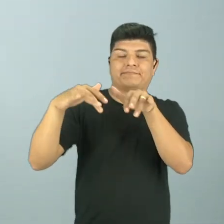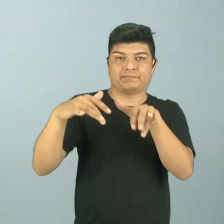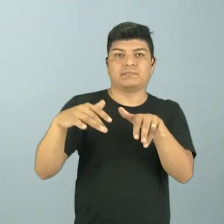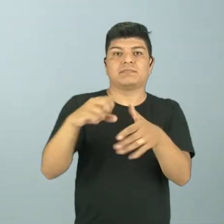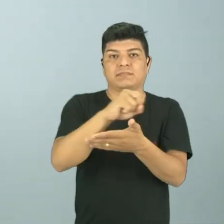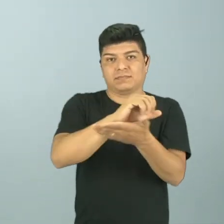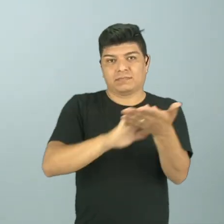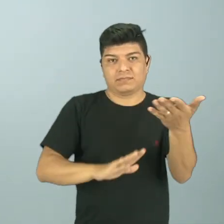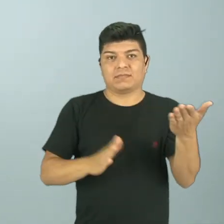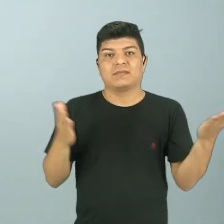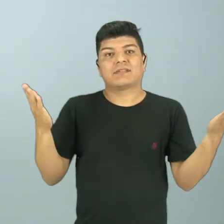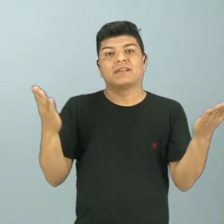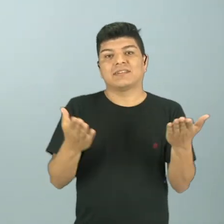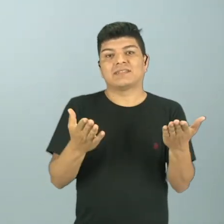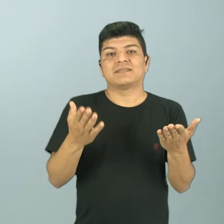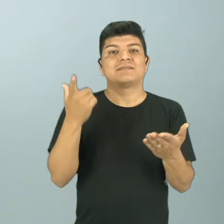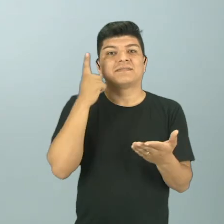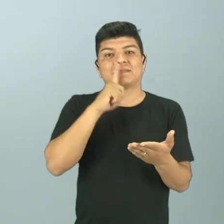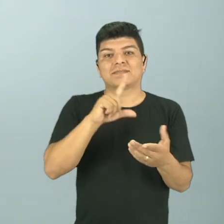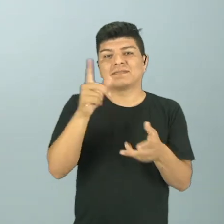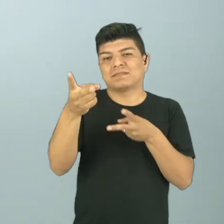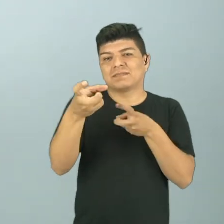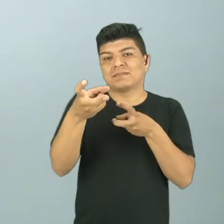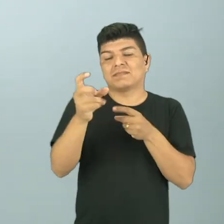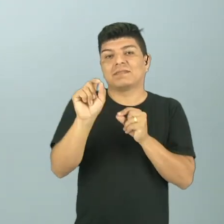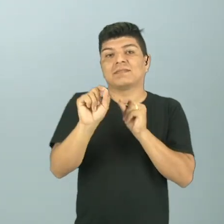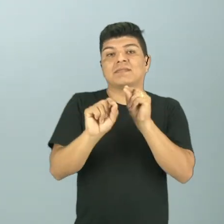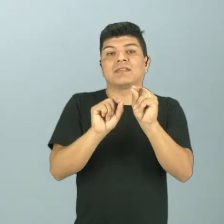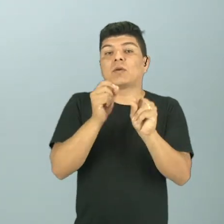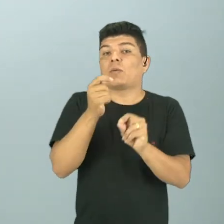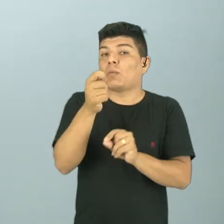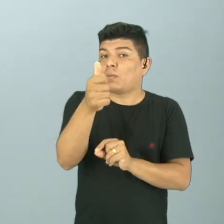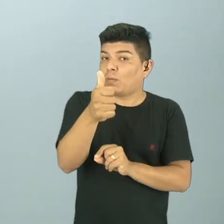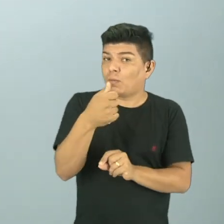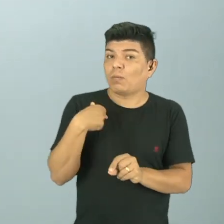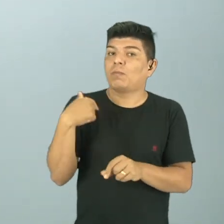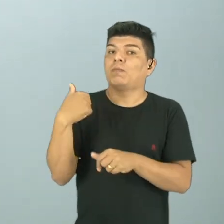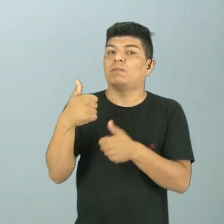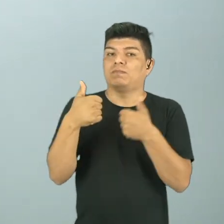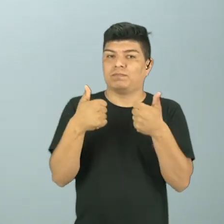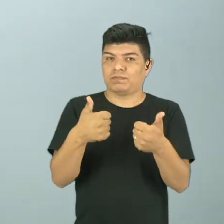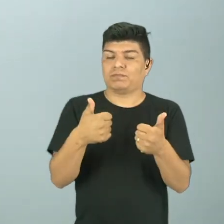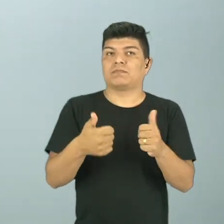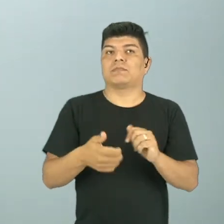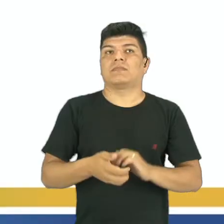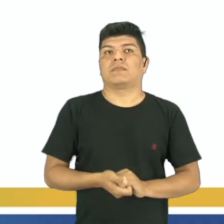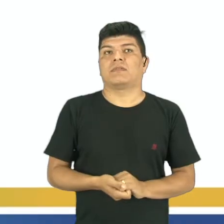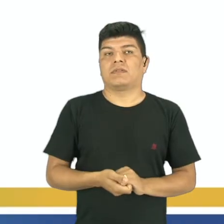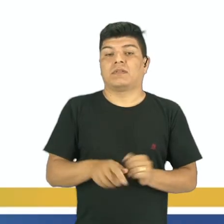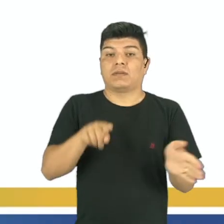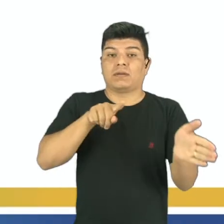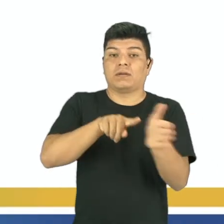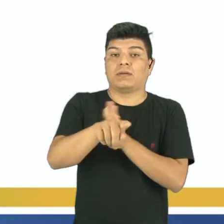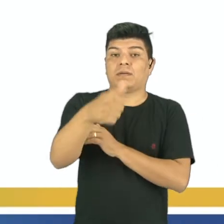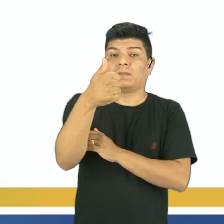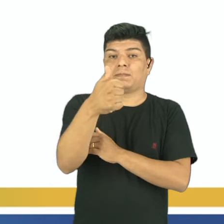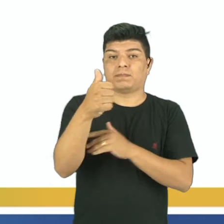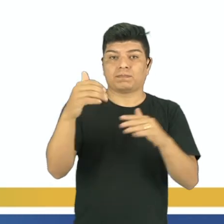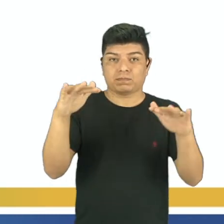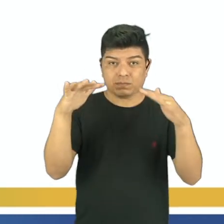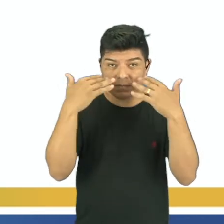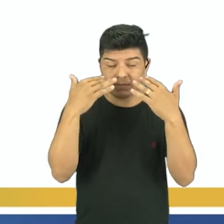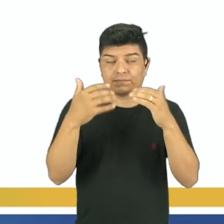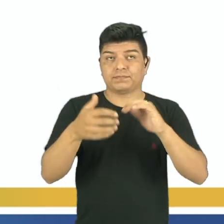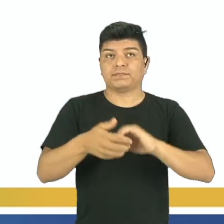um exercíciozinho para ver se a gente consegue identificar um pouco do que foi esse processo, tá bom? A primeira questão, acompanhem comigo, vai